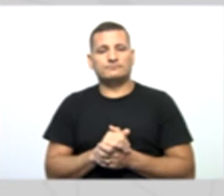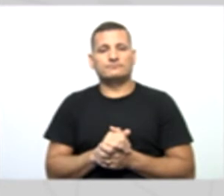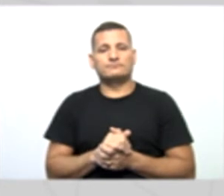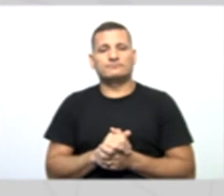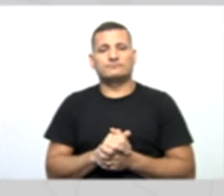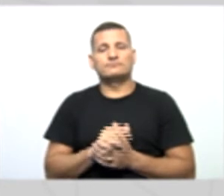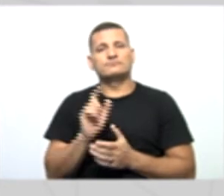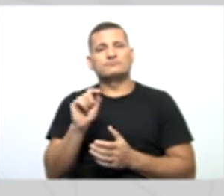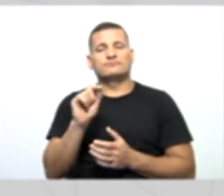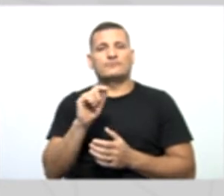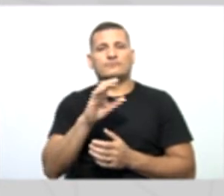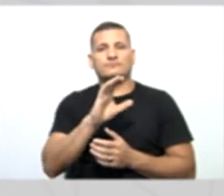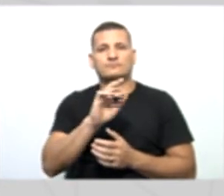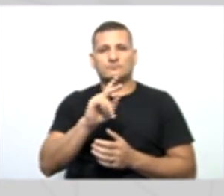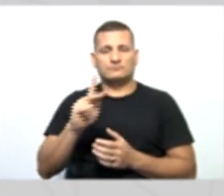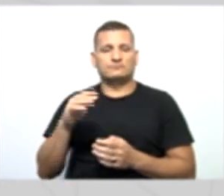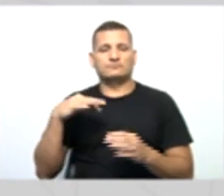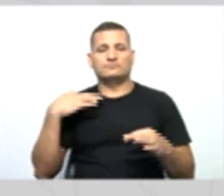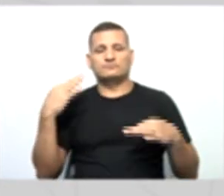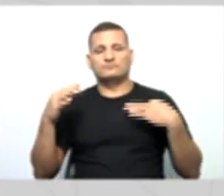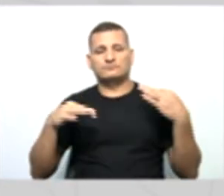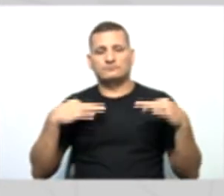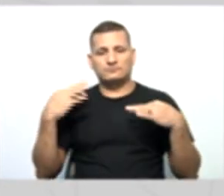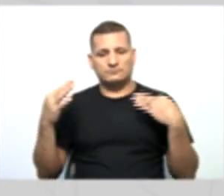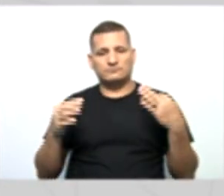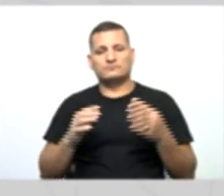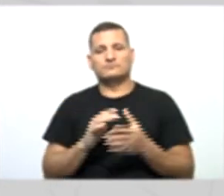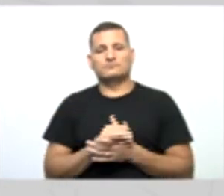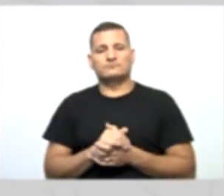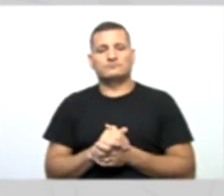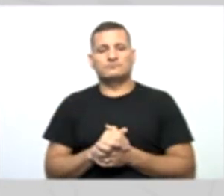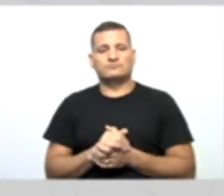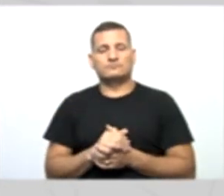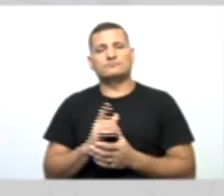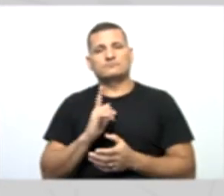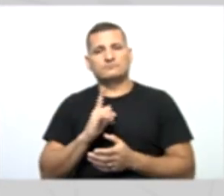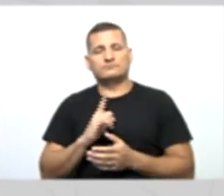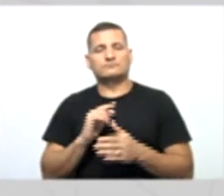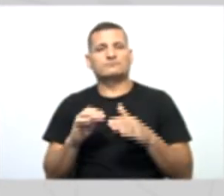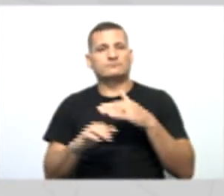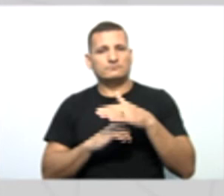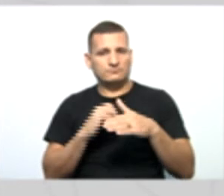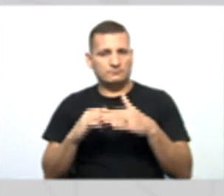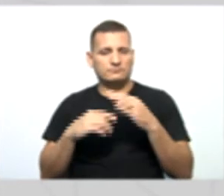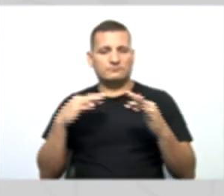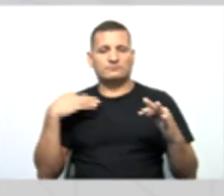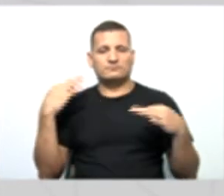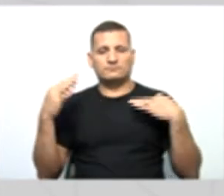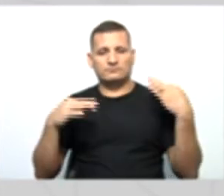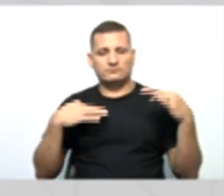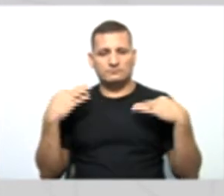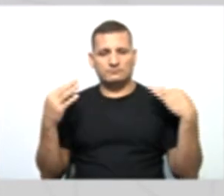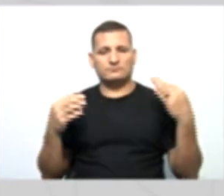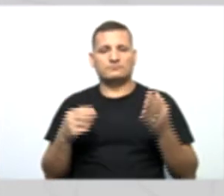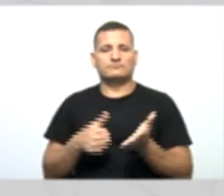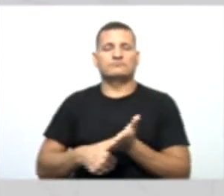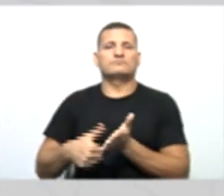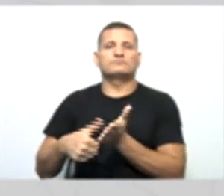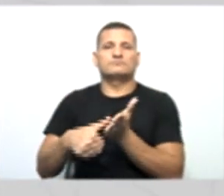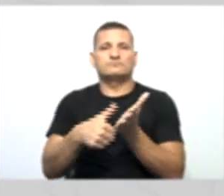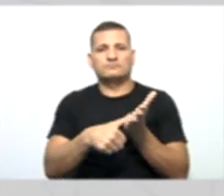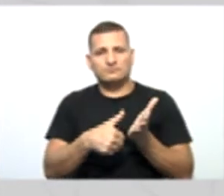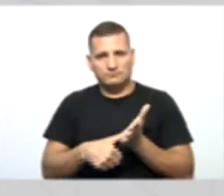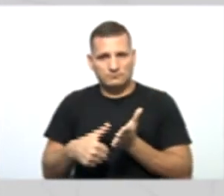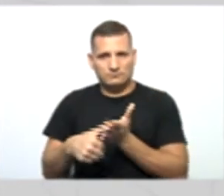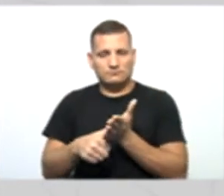a cooperativa do turismo. Ela é composta por empreendedores de turismo. Os cooperados